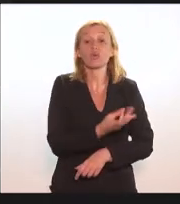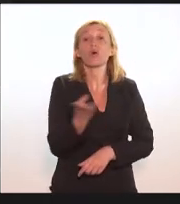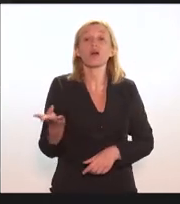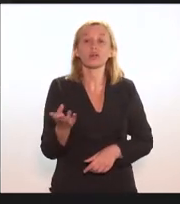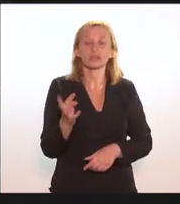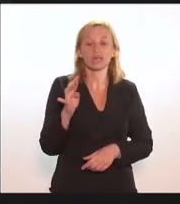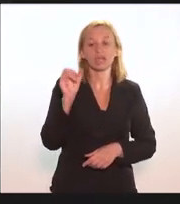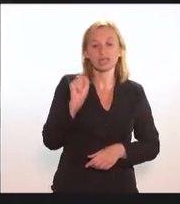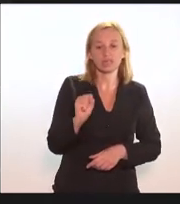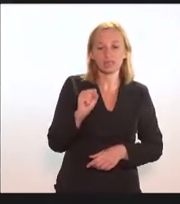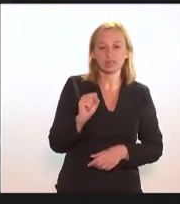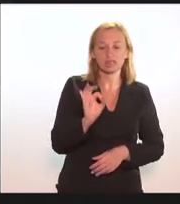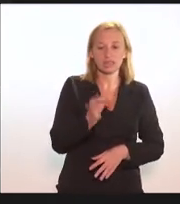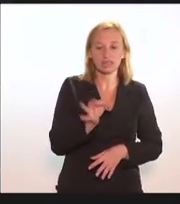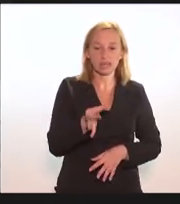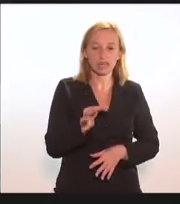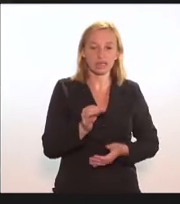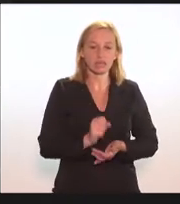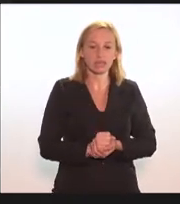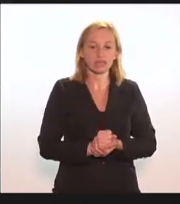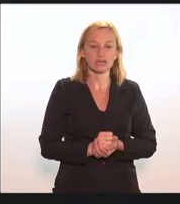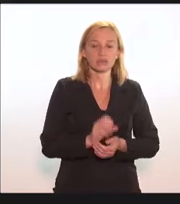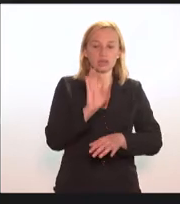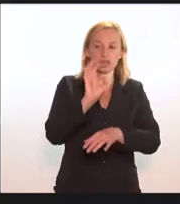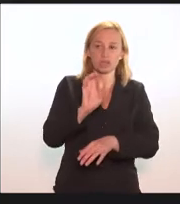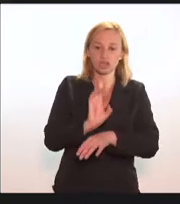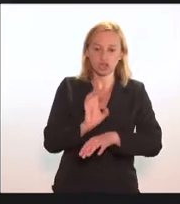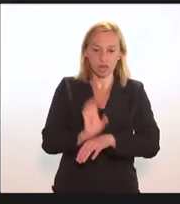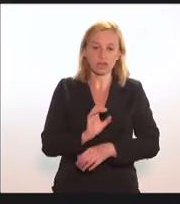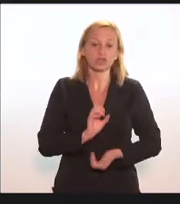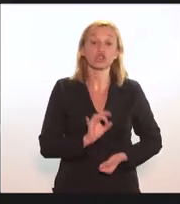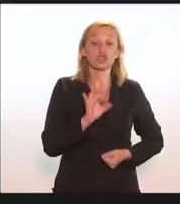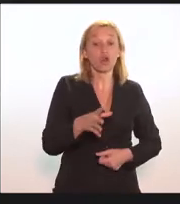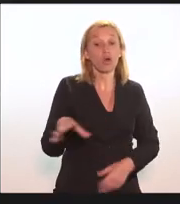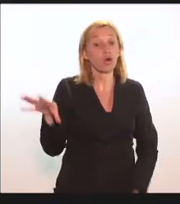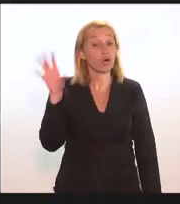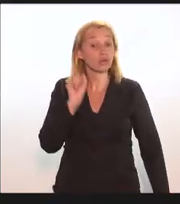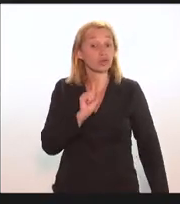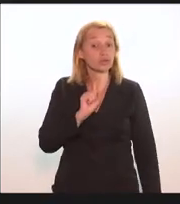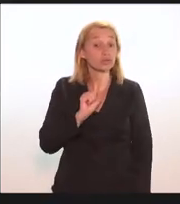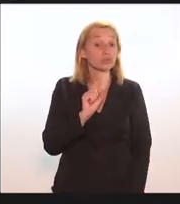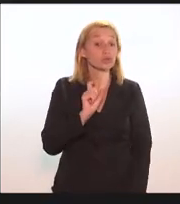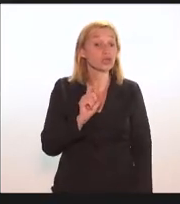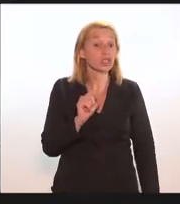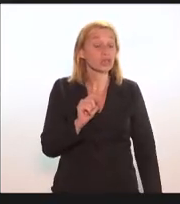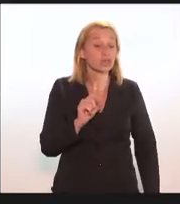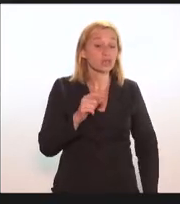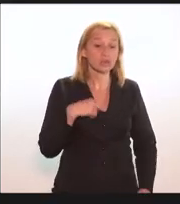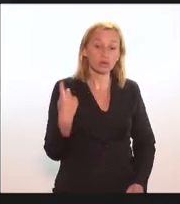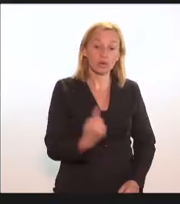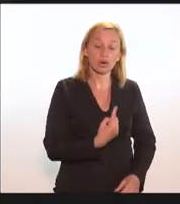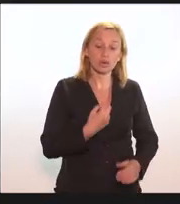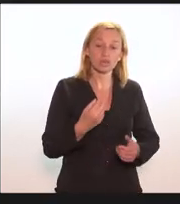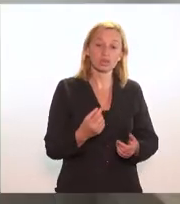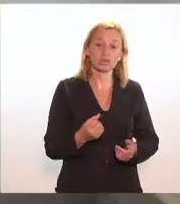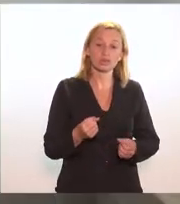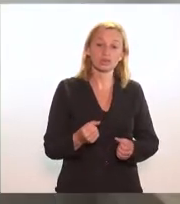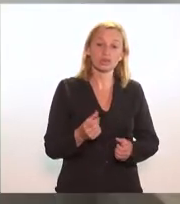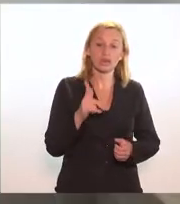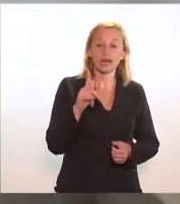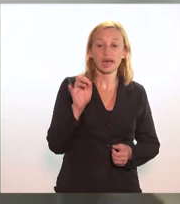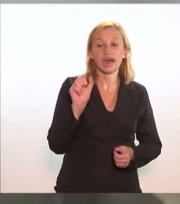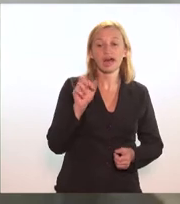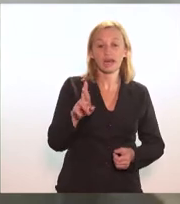alíquota efetiva média ponderada desse Estado. Eu só ouço dizer que nós somos a maior carga tributária do